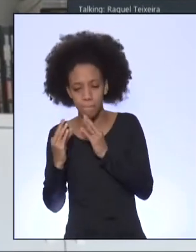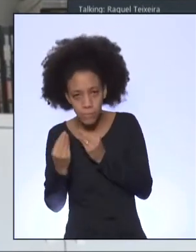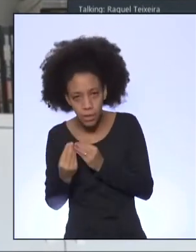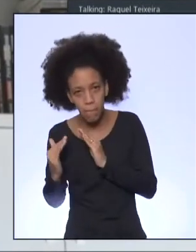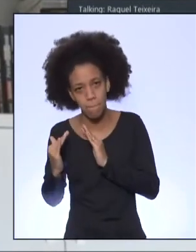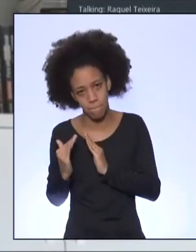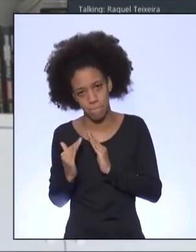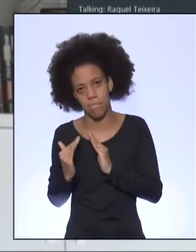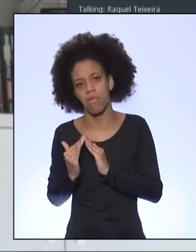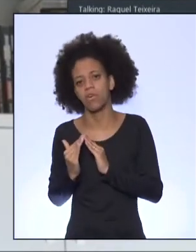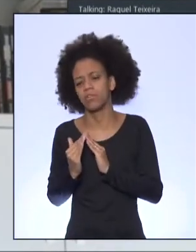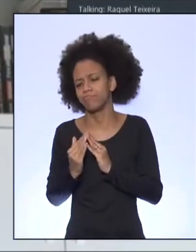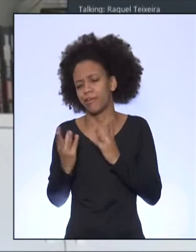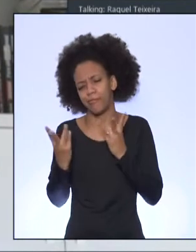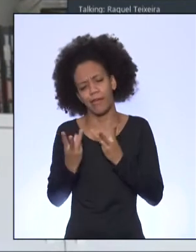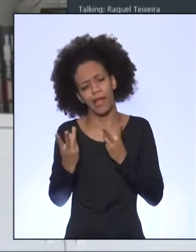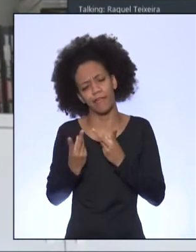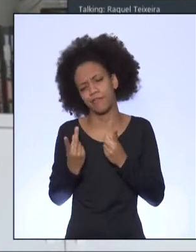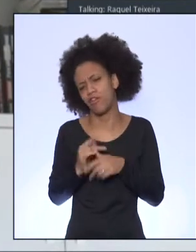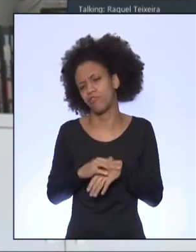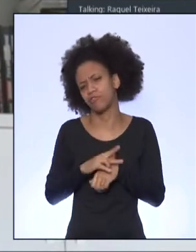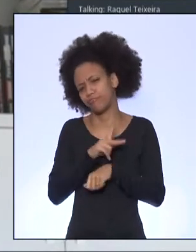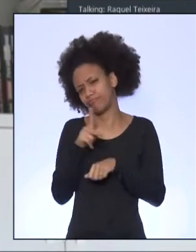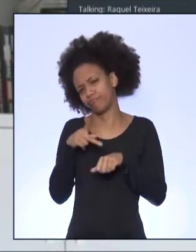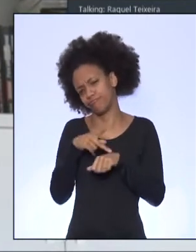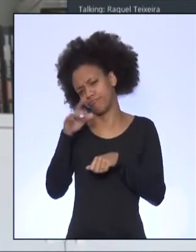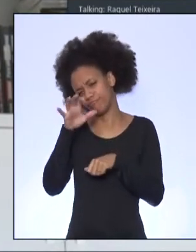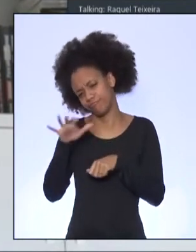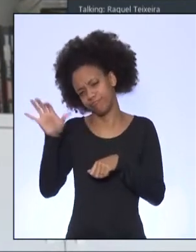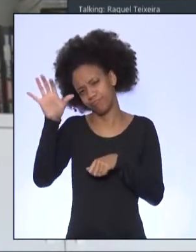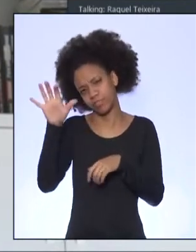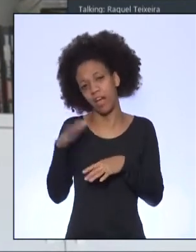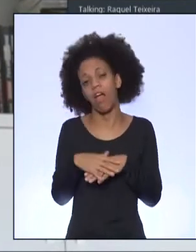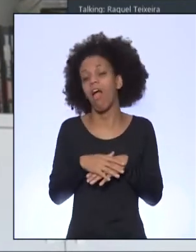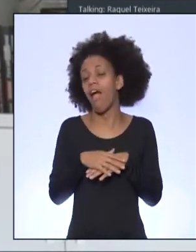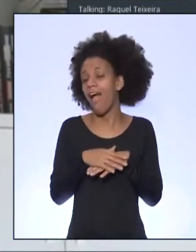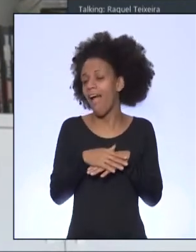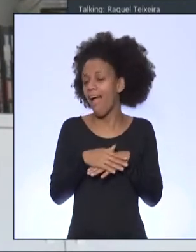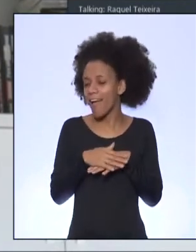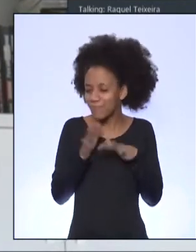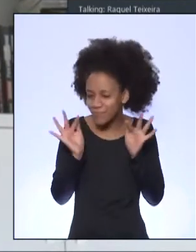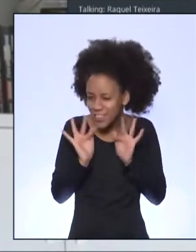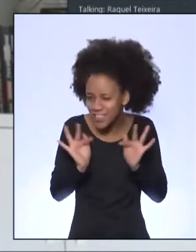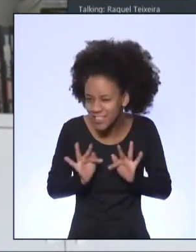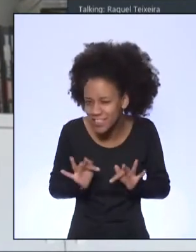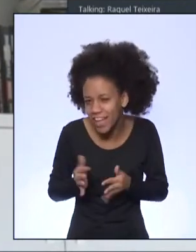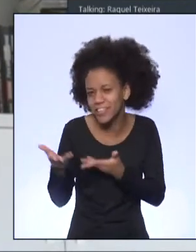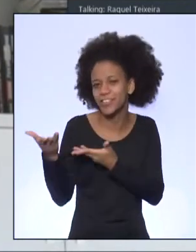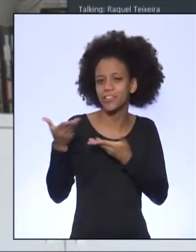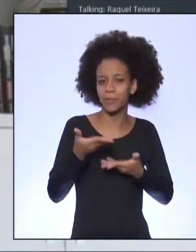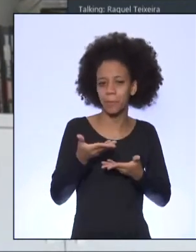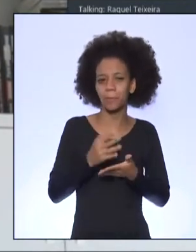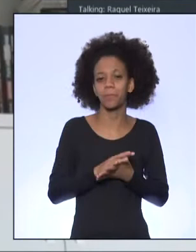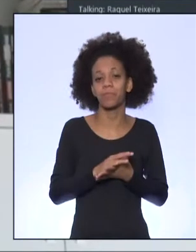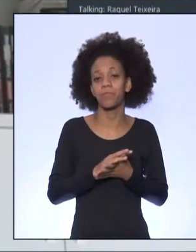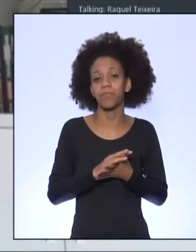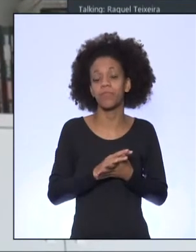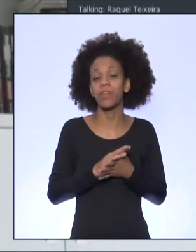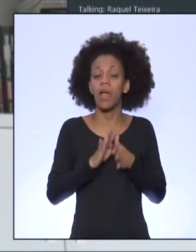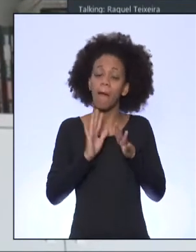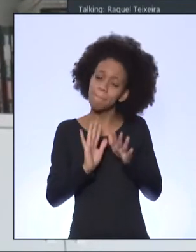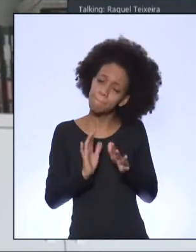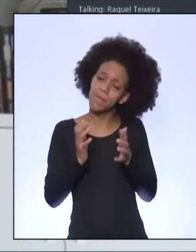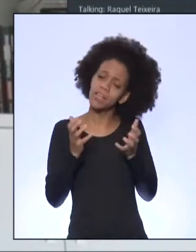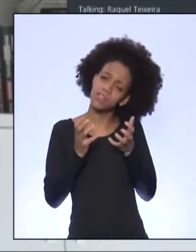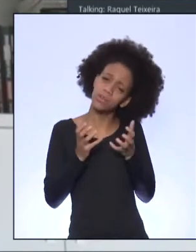região toda maravilhosa. É uma alegria enorme ter você aqui, já vou te passar a palavra daqui a pouco, mas eu